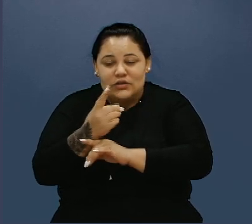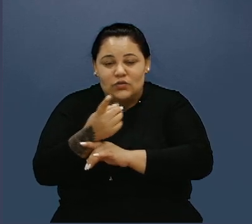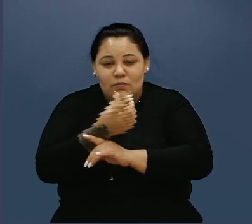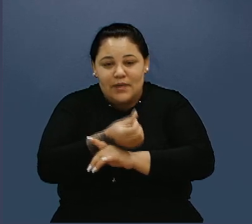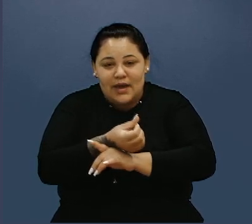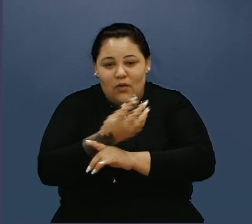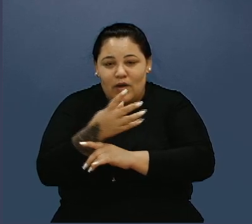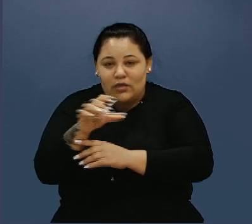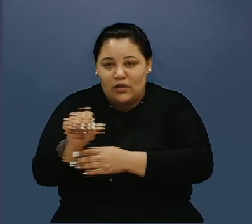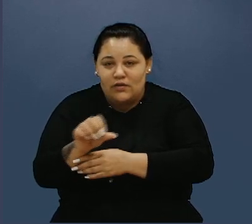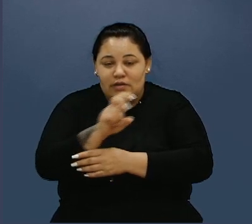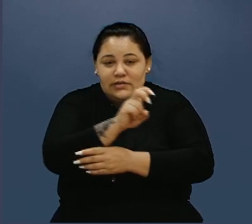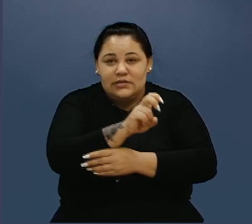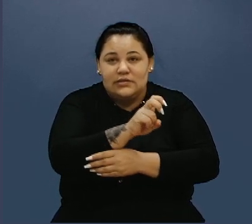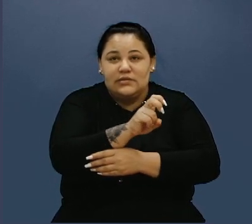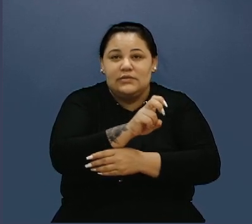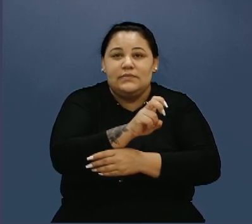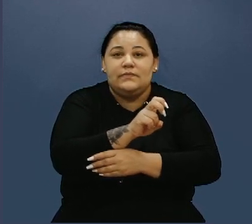www.vaquinha.com.br/5331649. Repetindo,